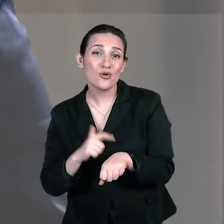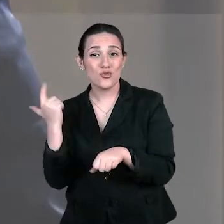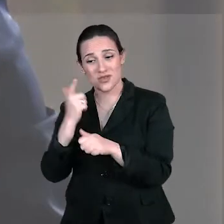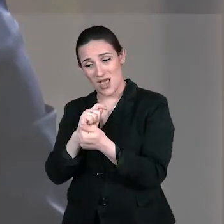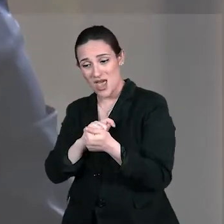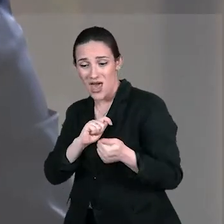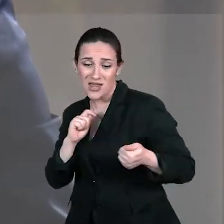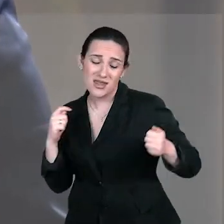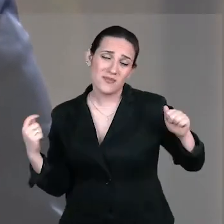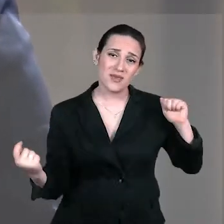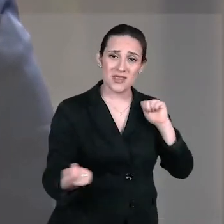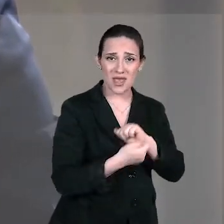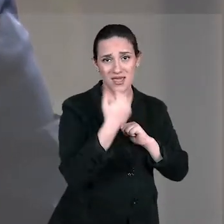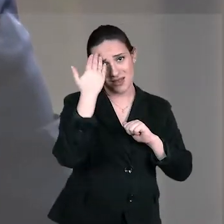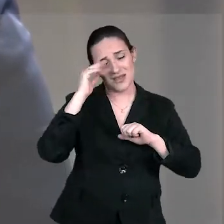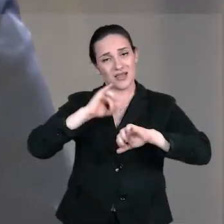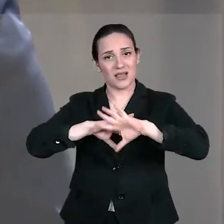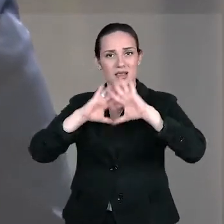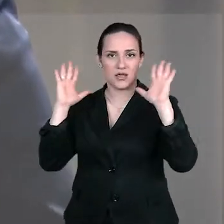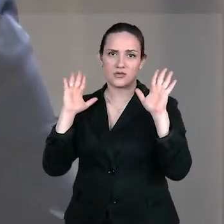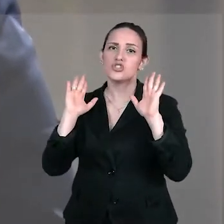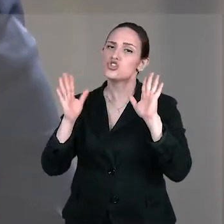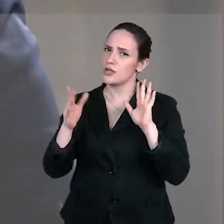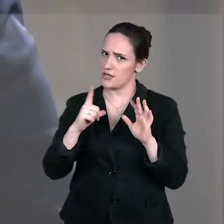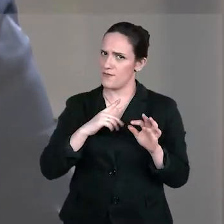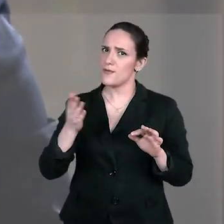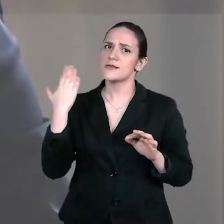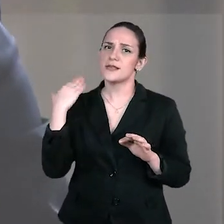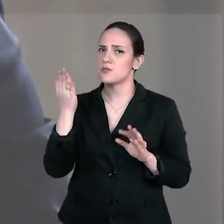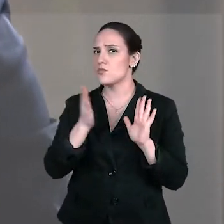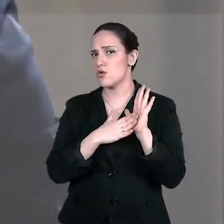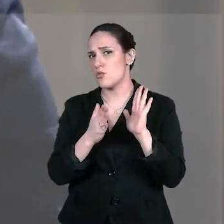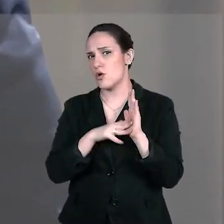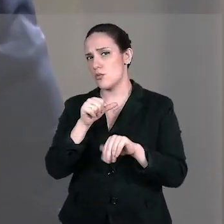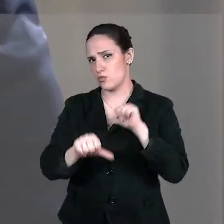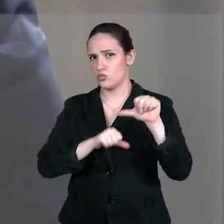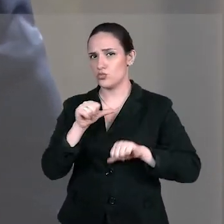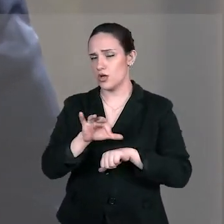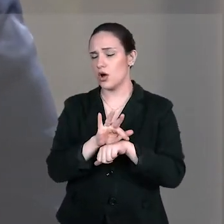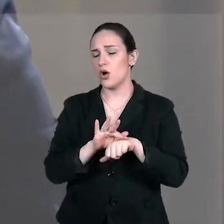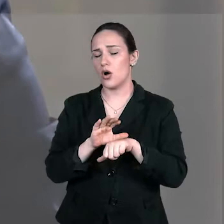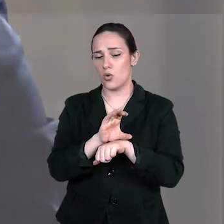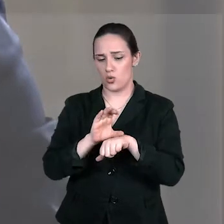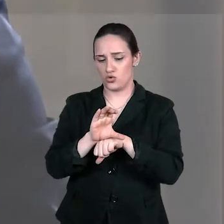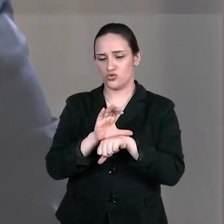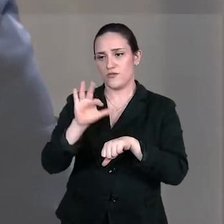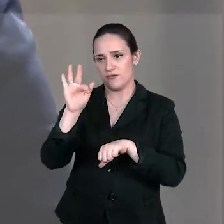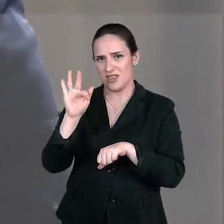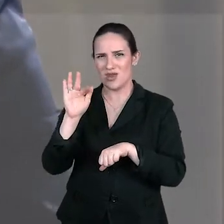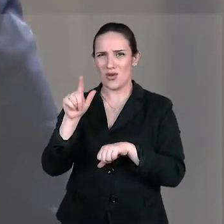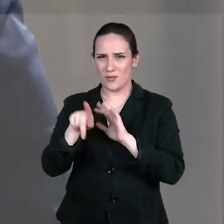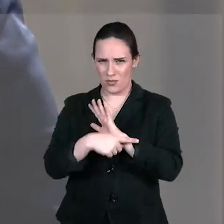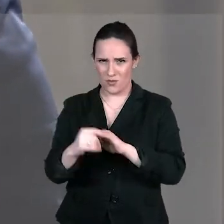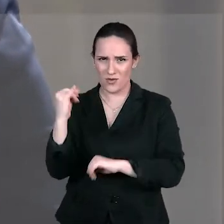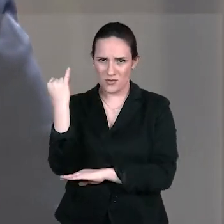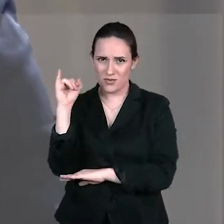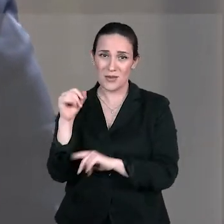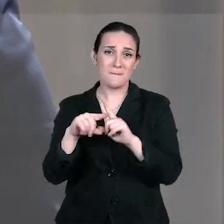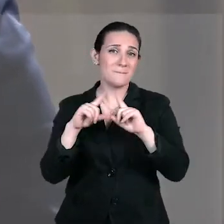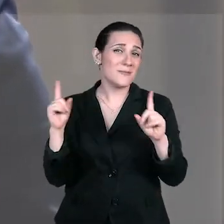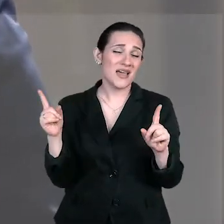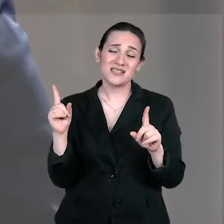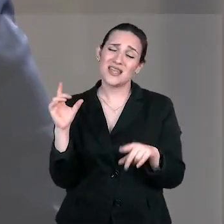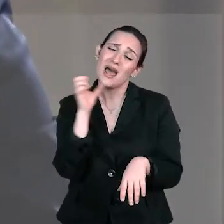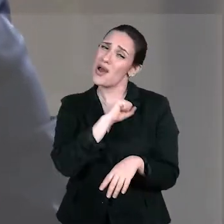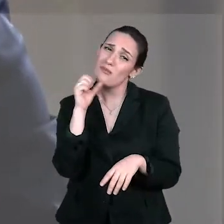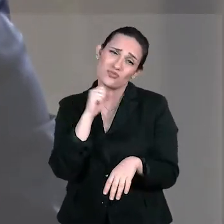daria mais tempo para o contribuinte se adaptar. Já houveram outras propostas de reforma tributária, mas que não com um tempo